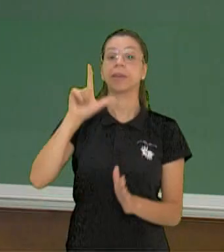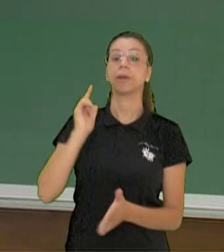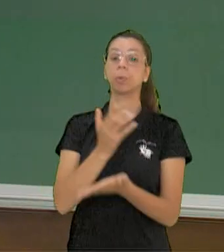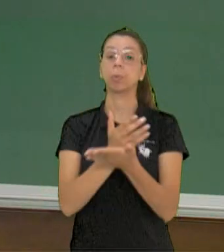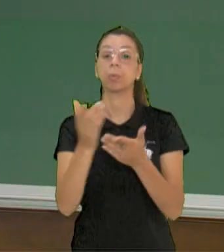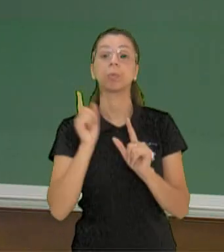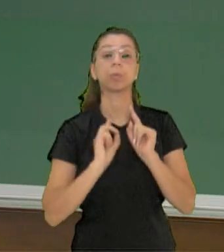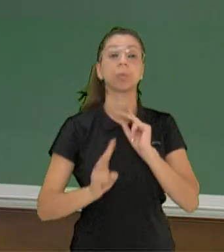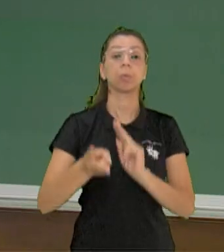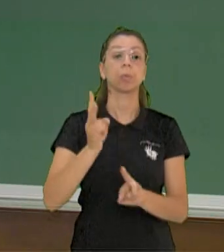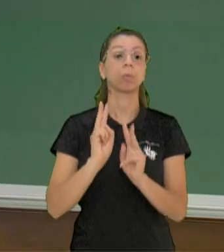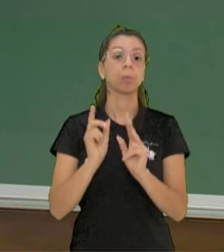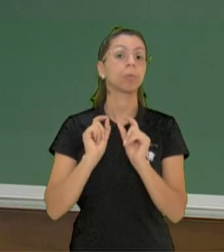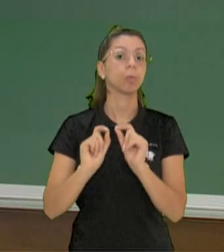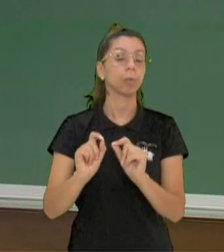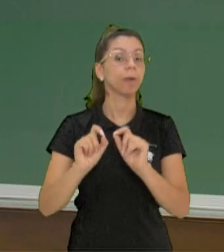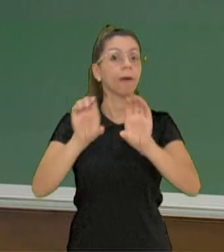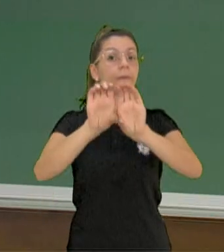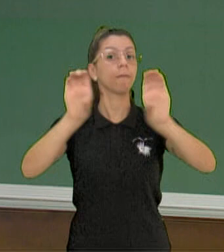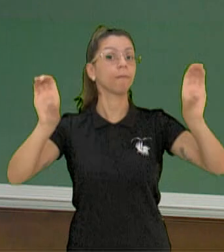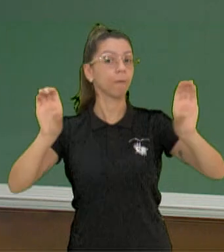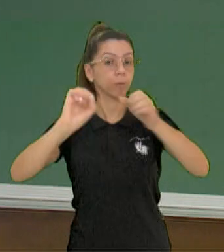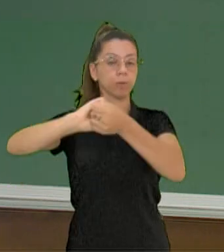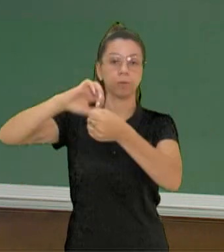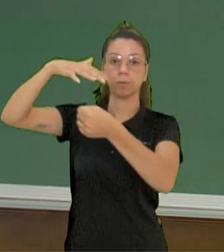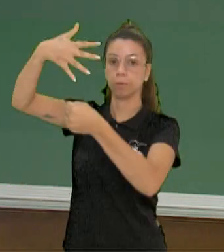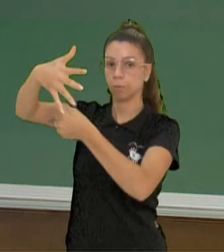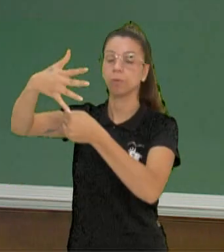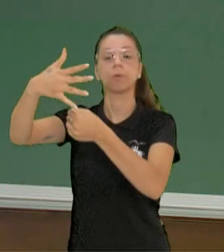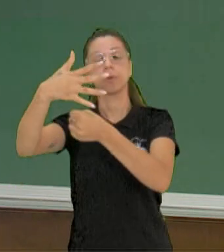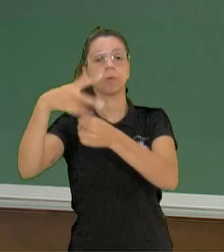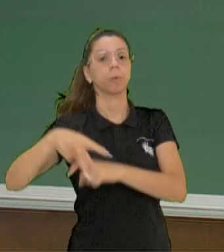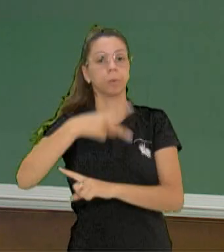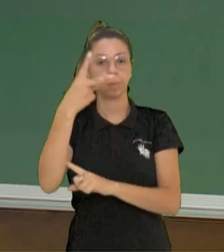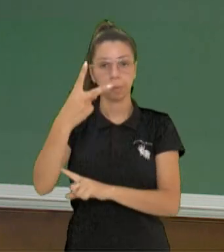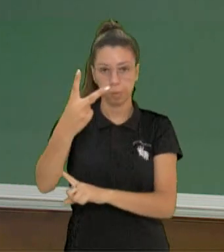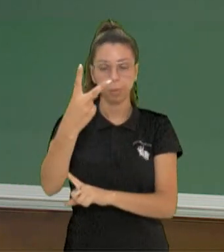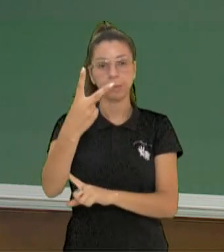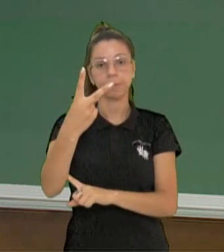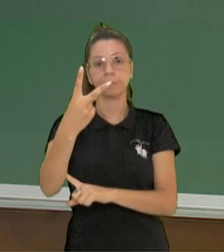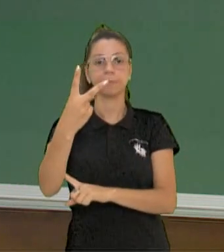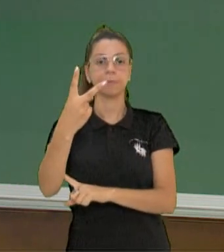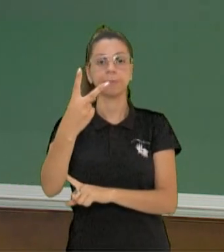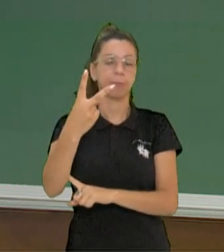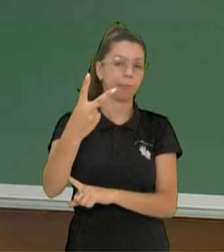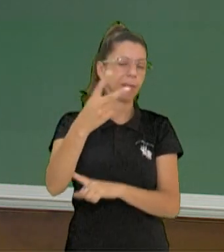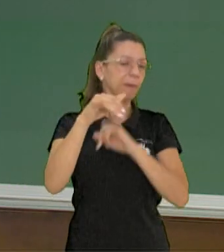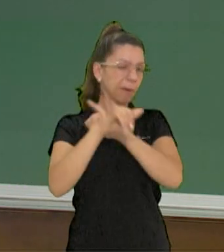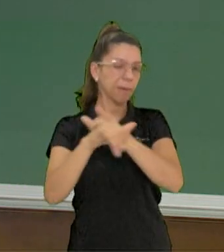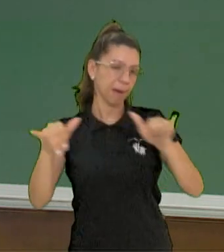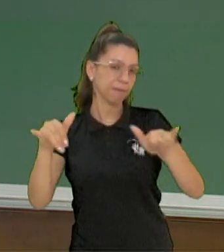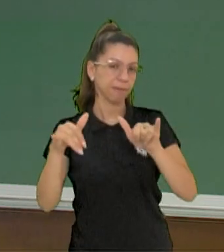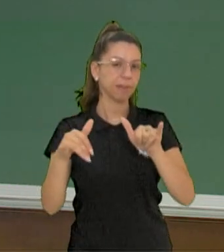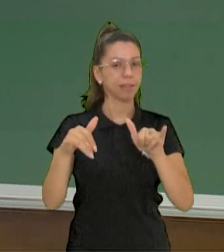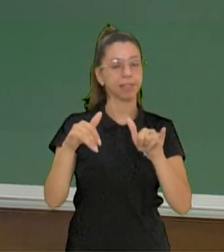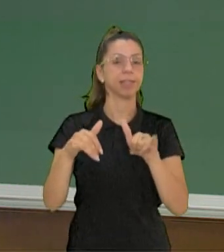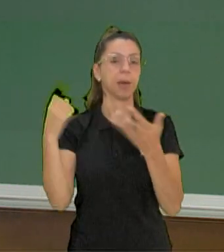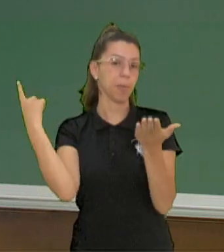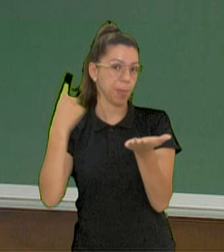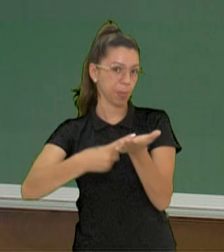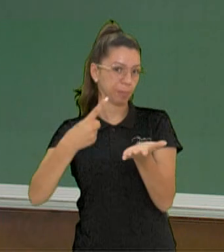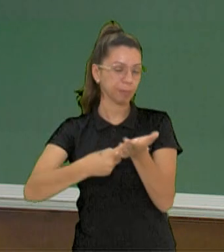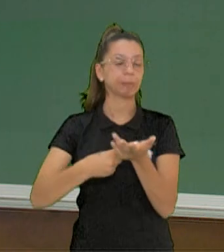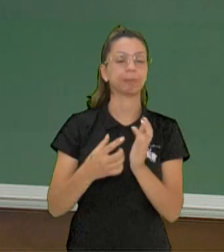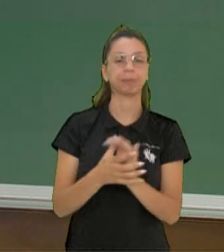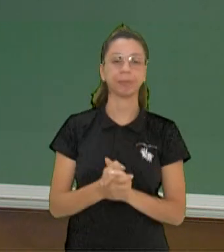continuar falando sobre função exponencial, parte 2, vamos aos recados aqui, aos nossos